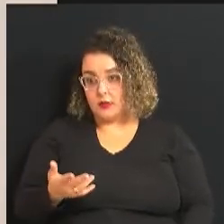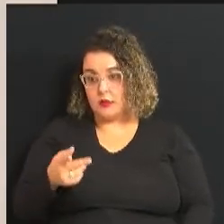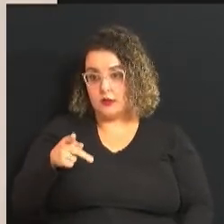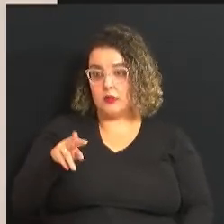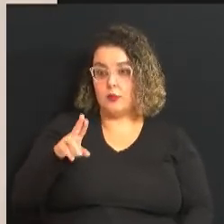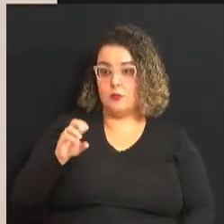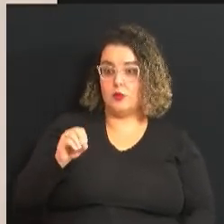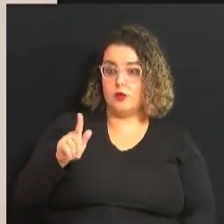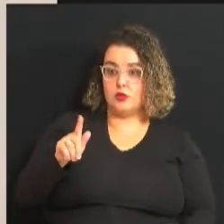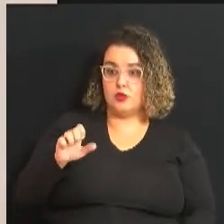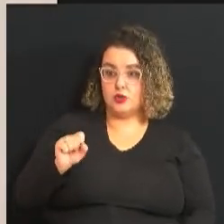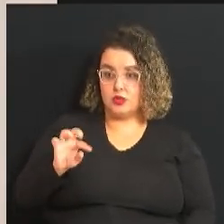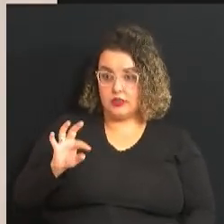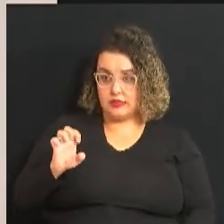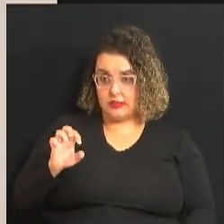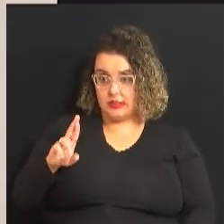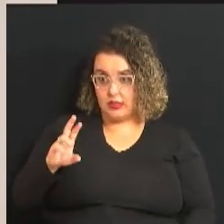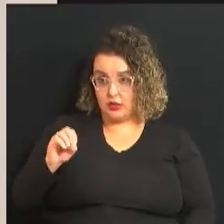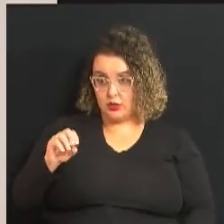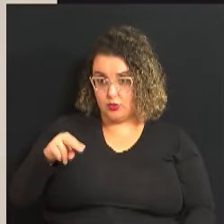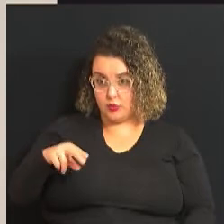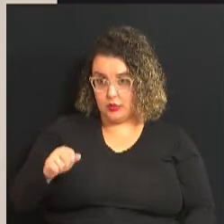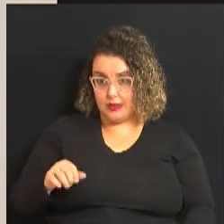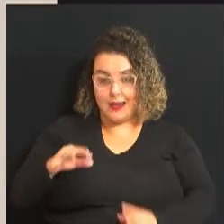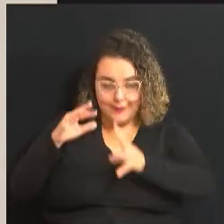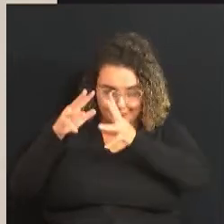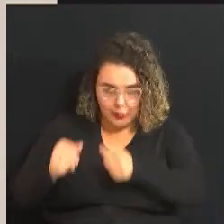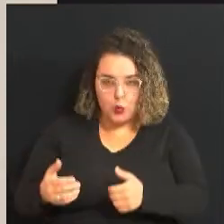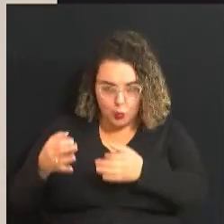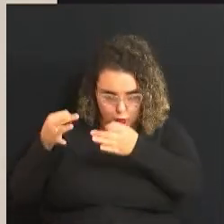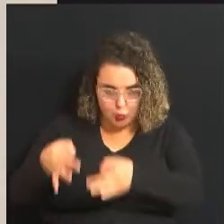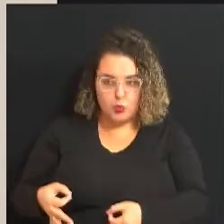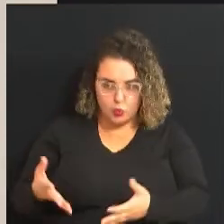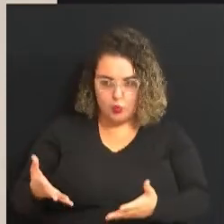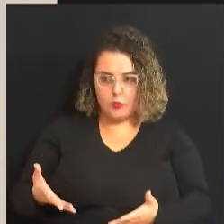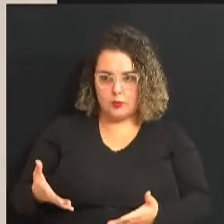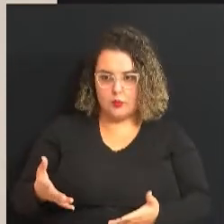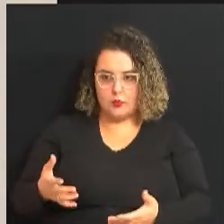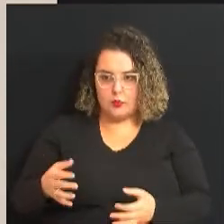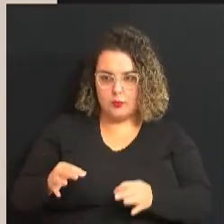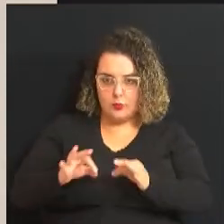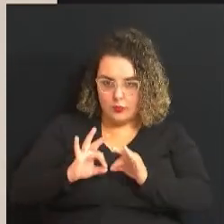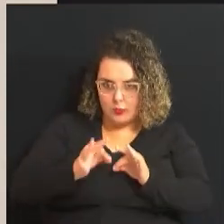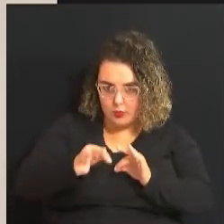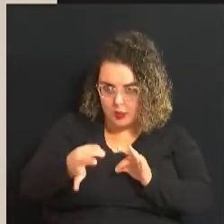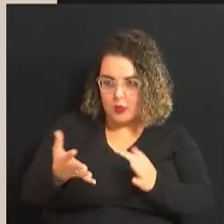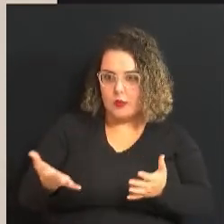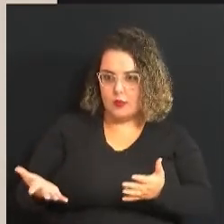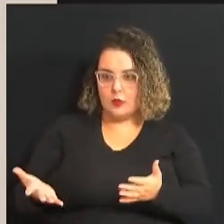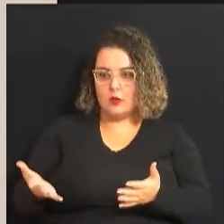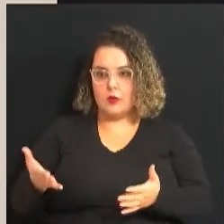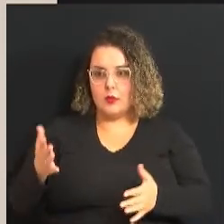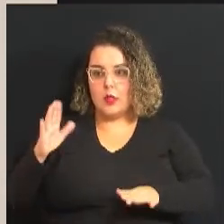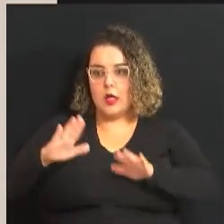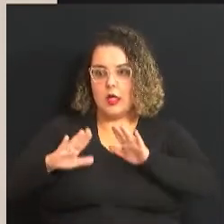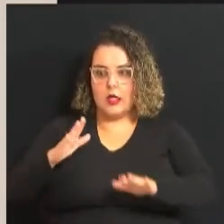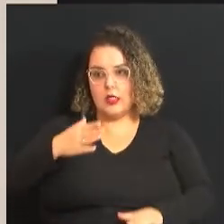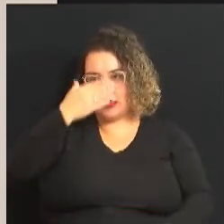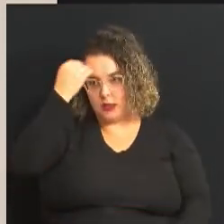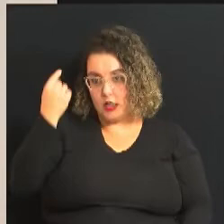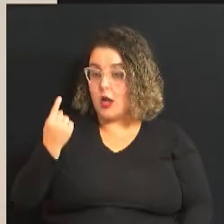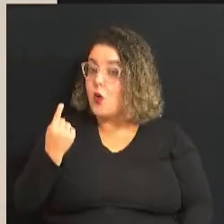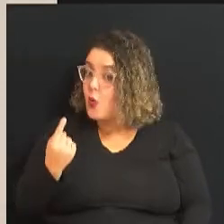pura, elas têm um efeito um pouquinho mais a longo prazo. Então, talvez esquecer uma